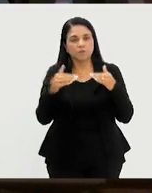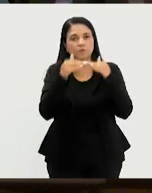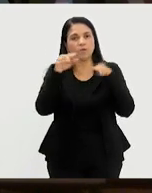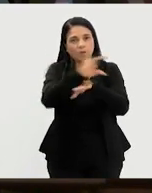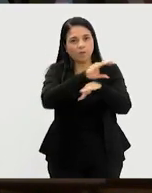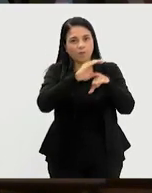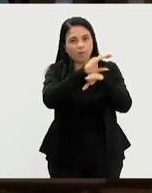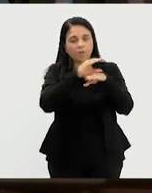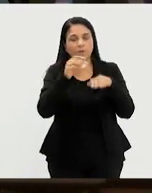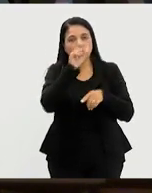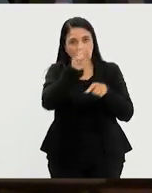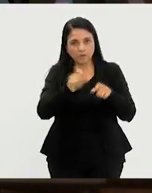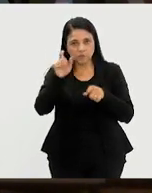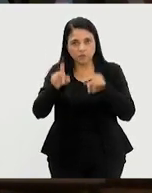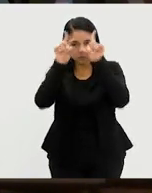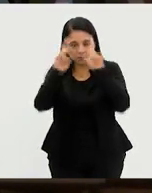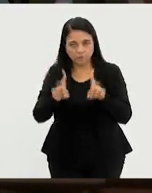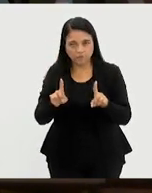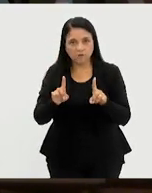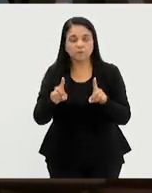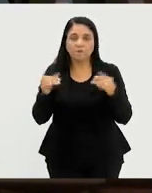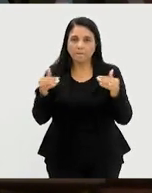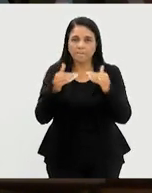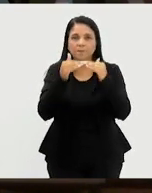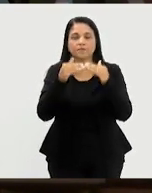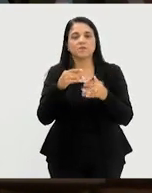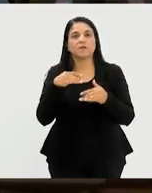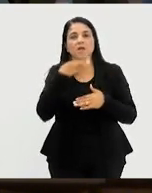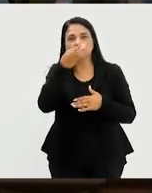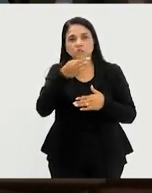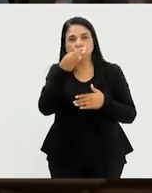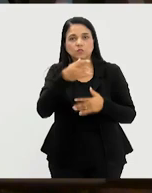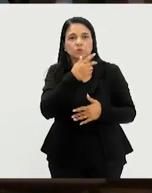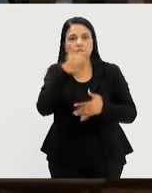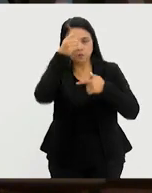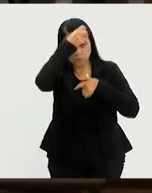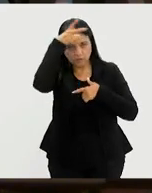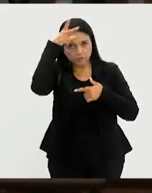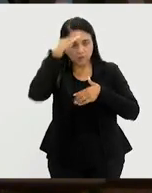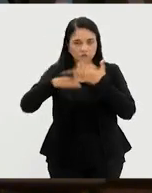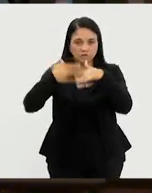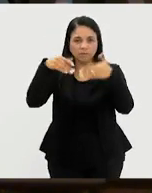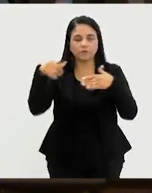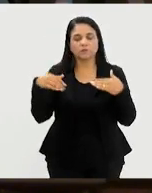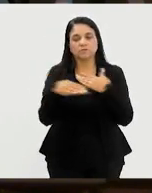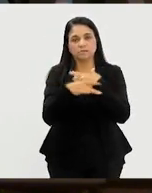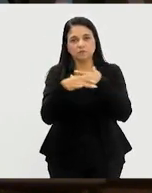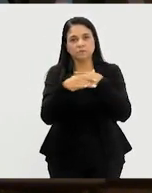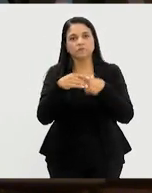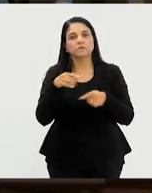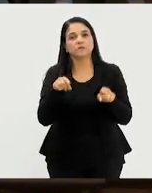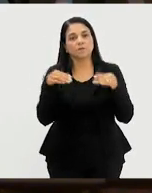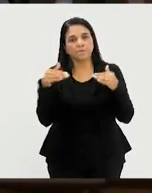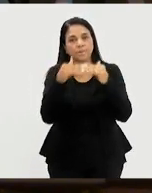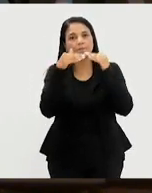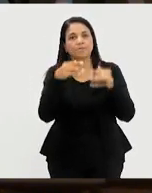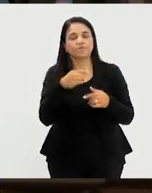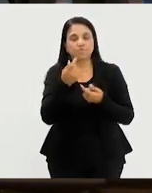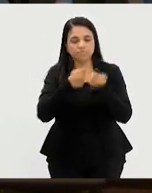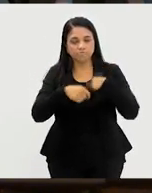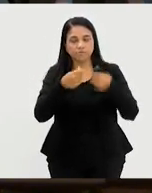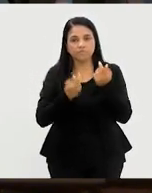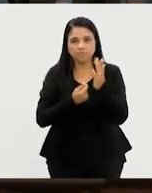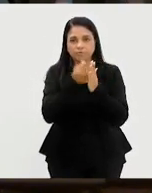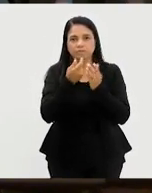pessoa com deficiência favorável de assuntos municipais e desenvolvimento Regional favorável orçamento Finanças fiscalização financeira e controle